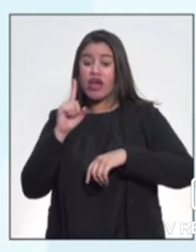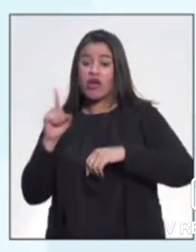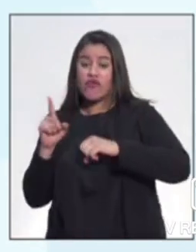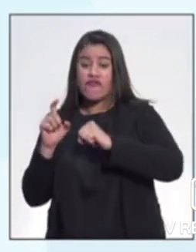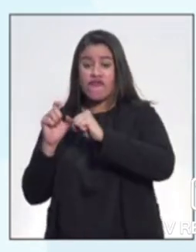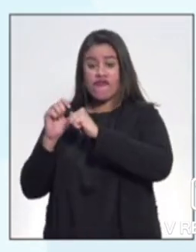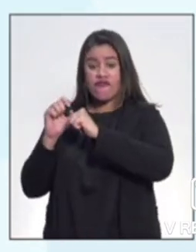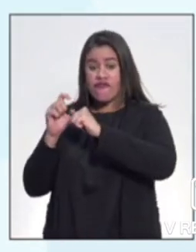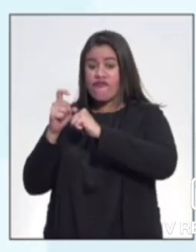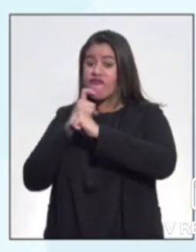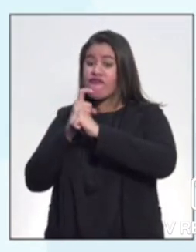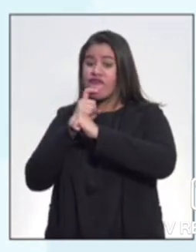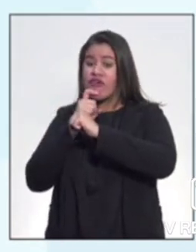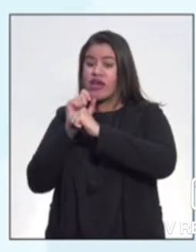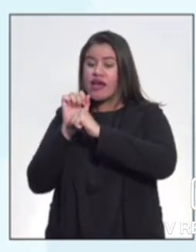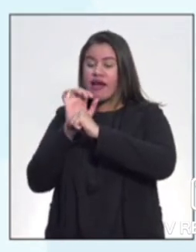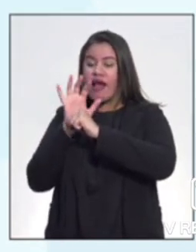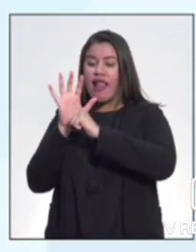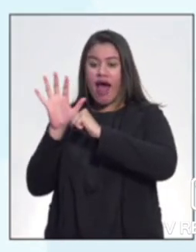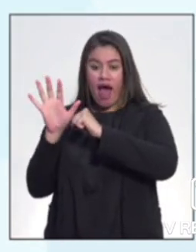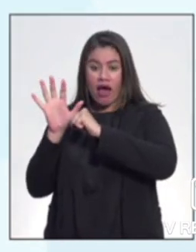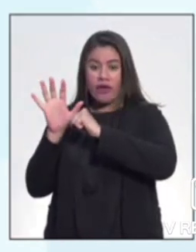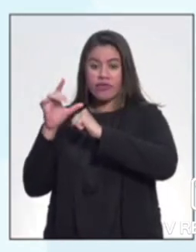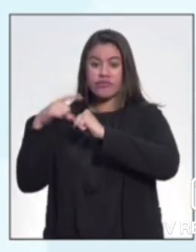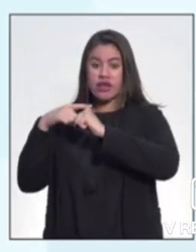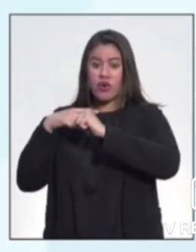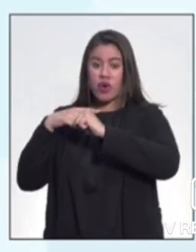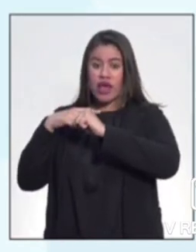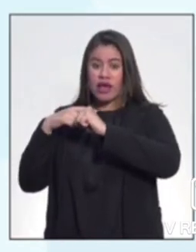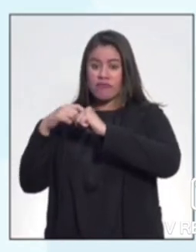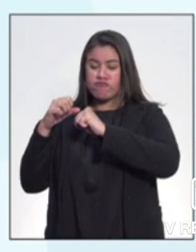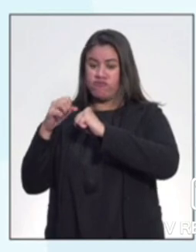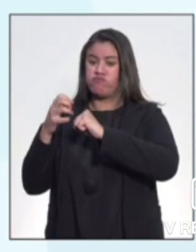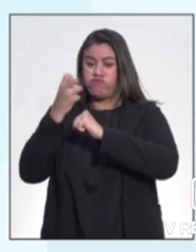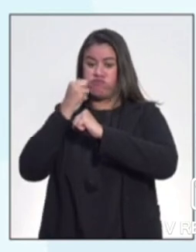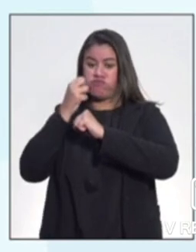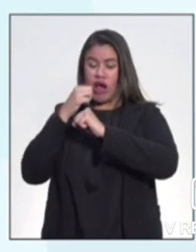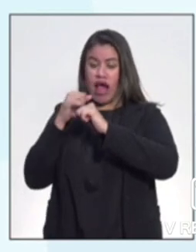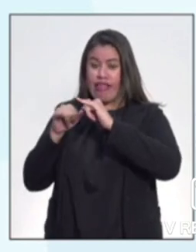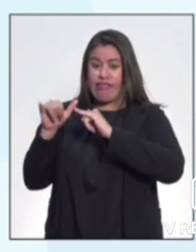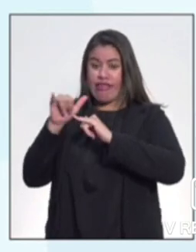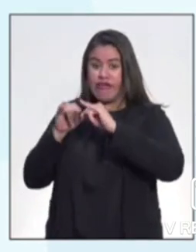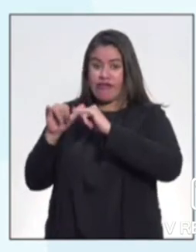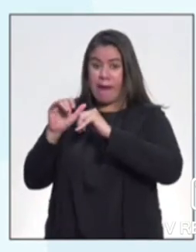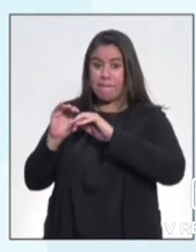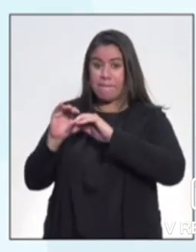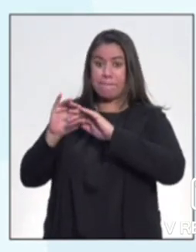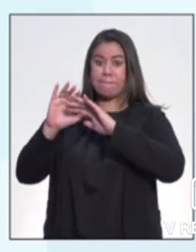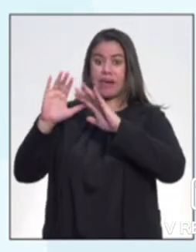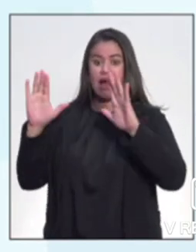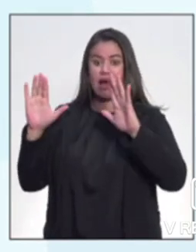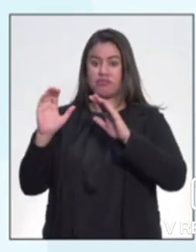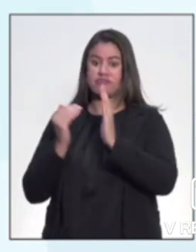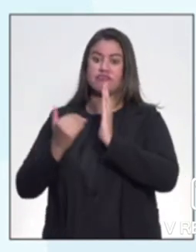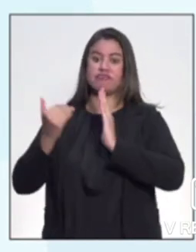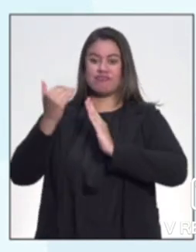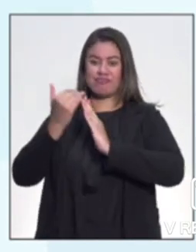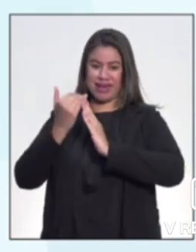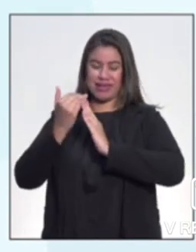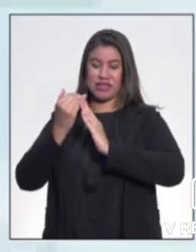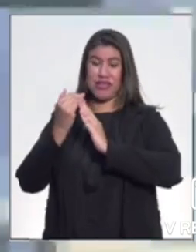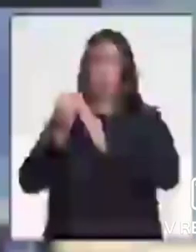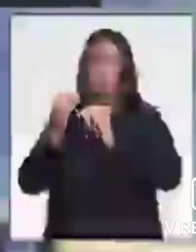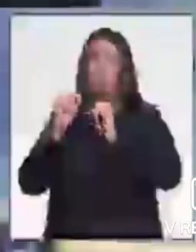com maior energia, né? Quanto mais distante do núcleo, maior a energia que esse átomo ele tem